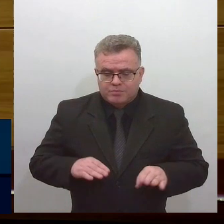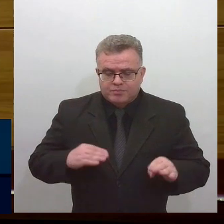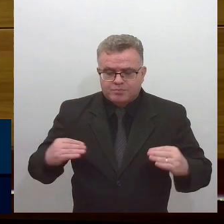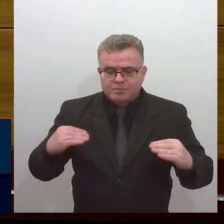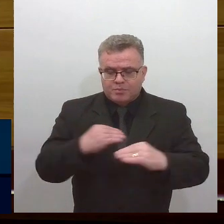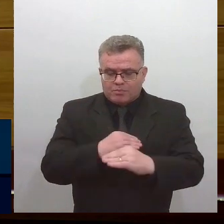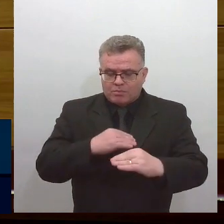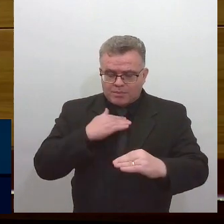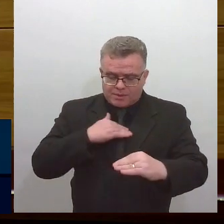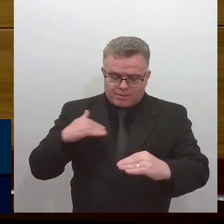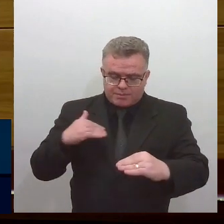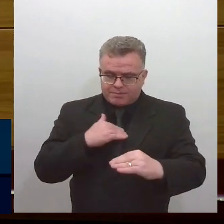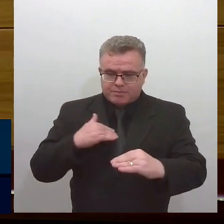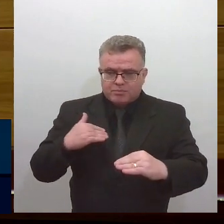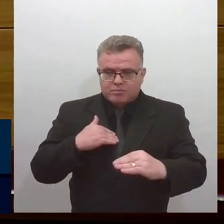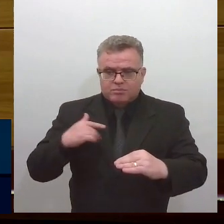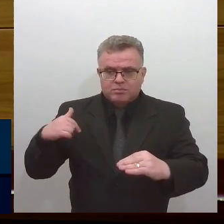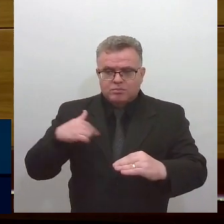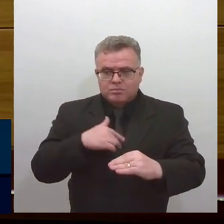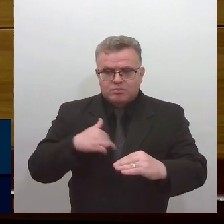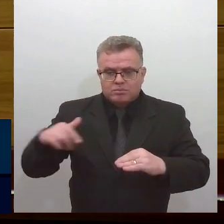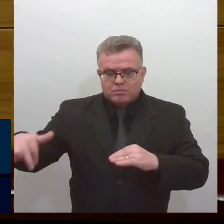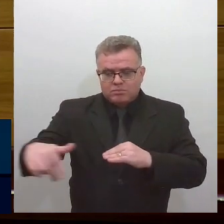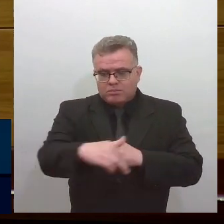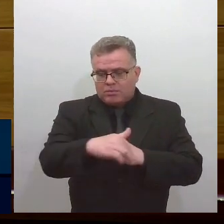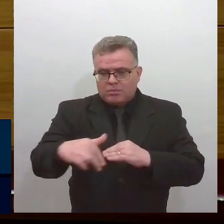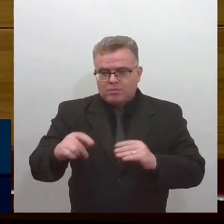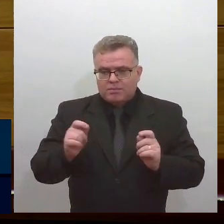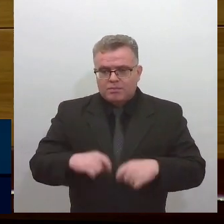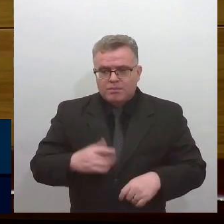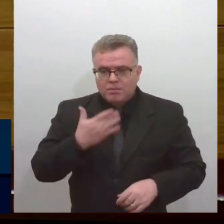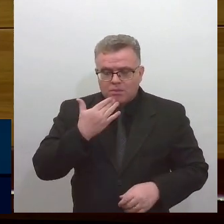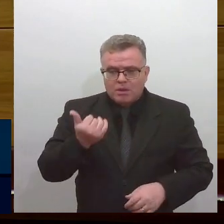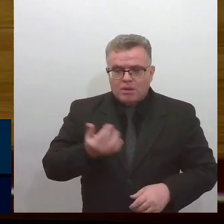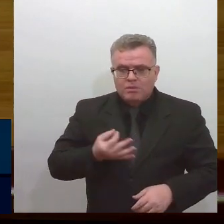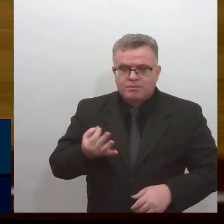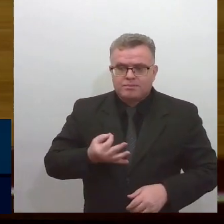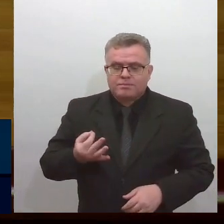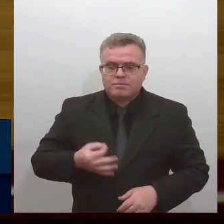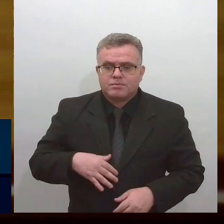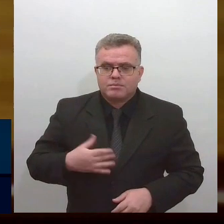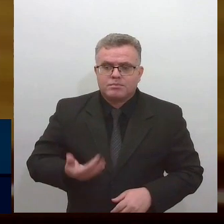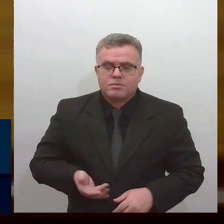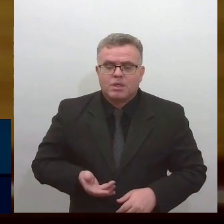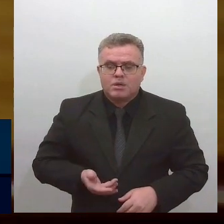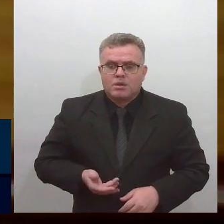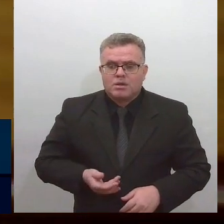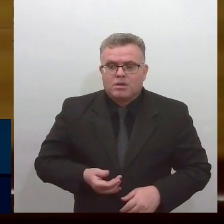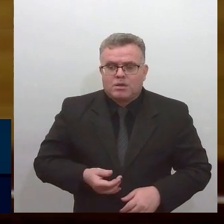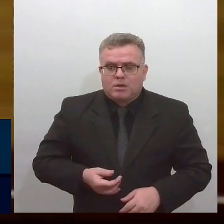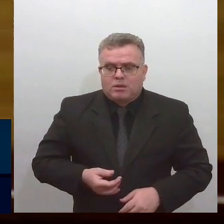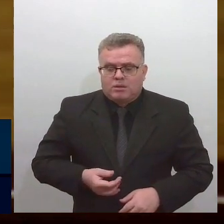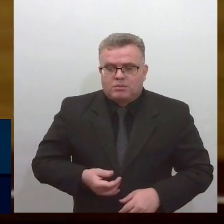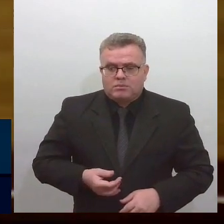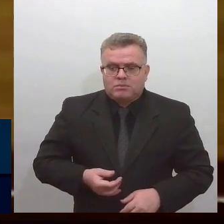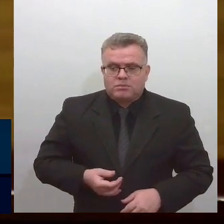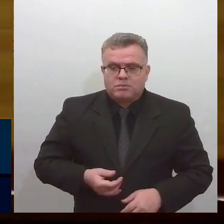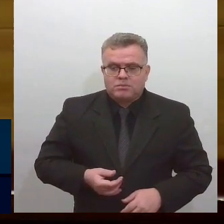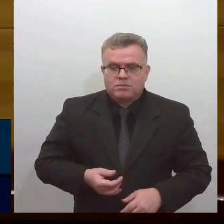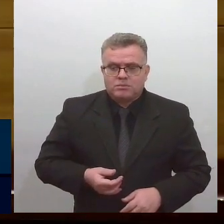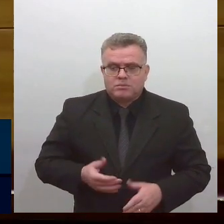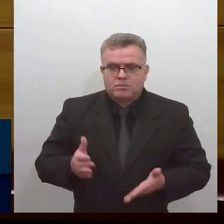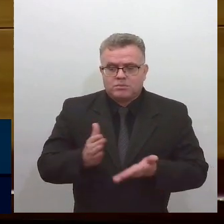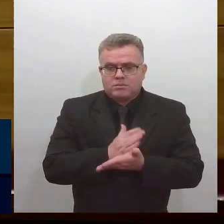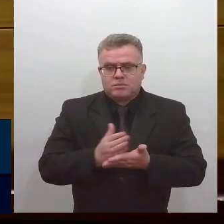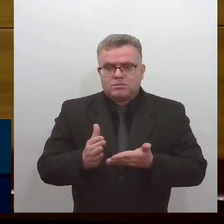acostamento dos dois lados da Via melhorar melhorar o o o o a alguns raios de curva e